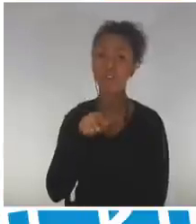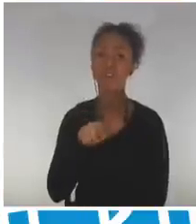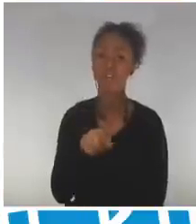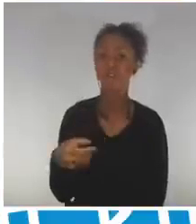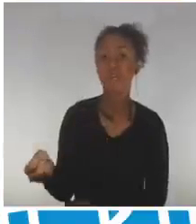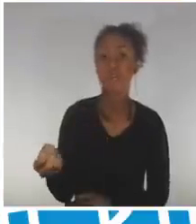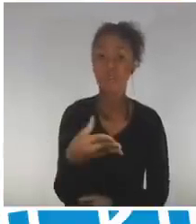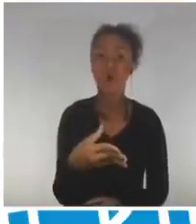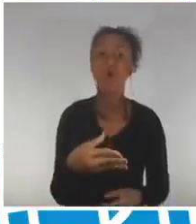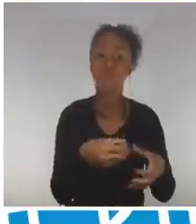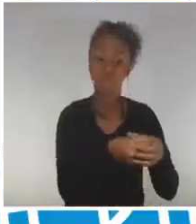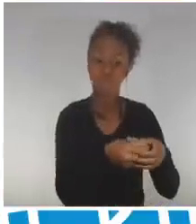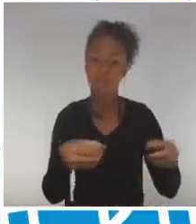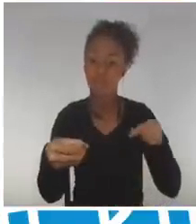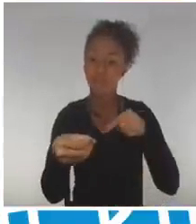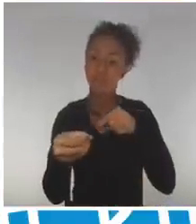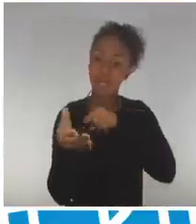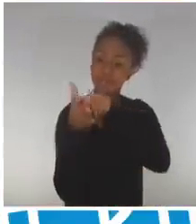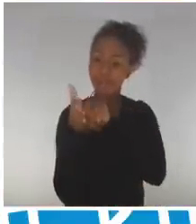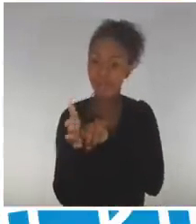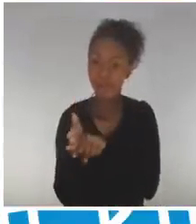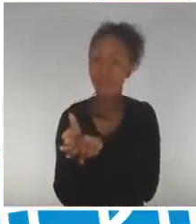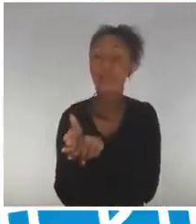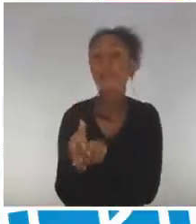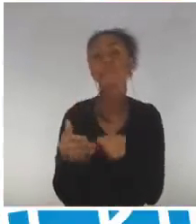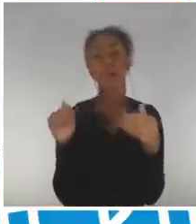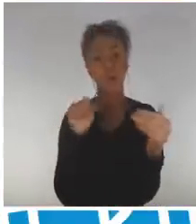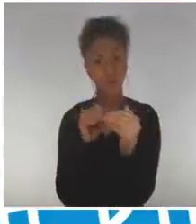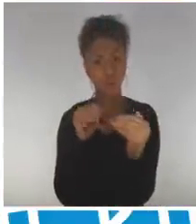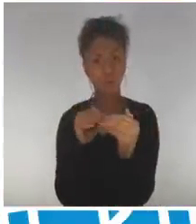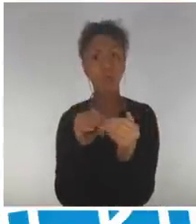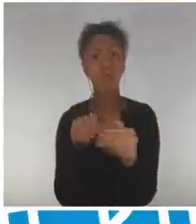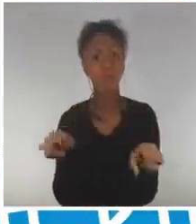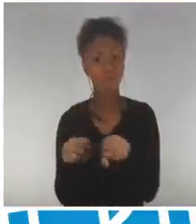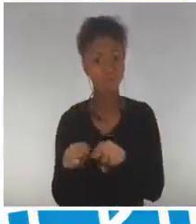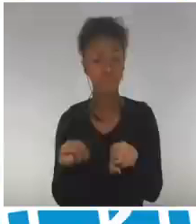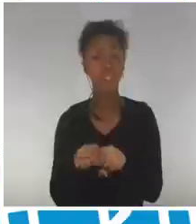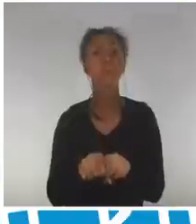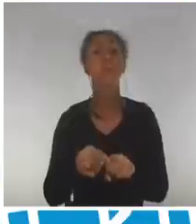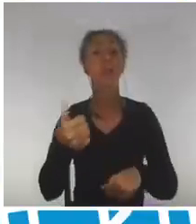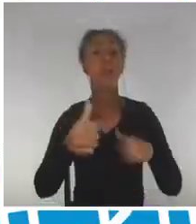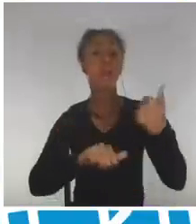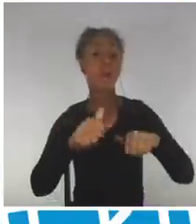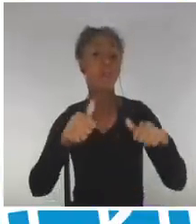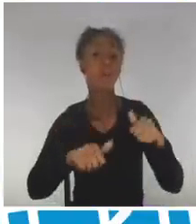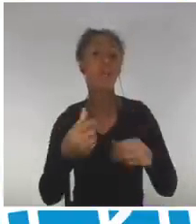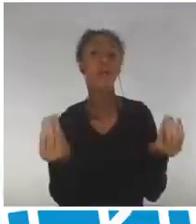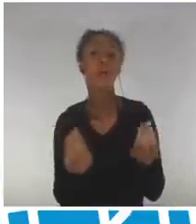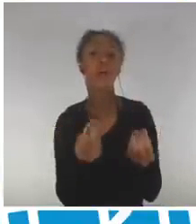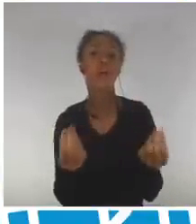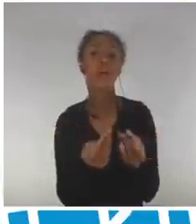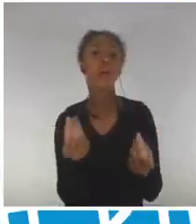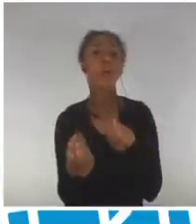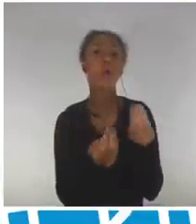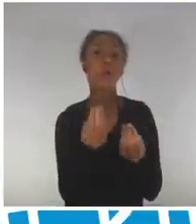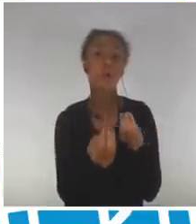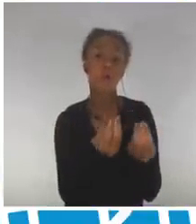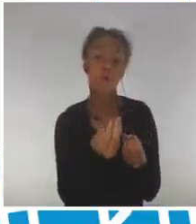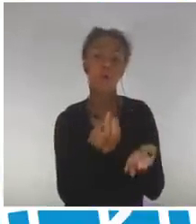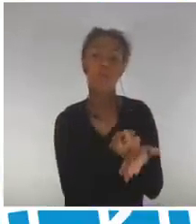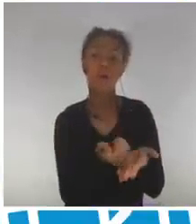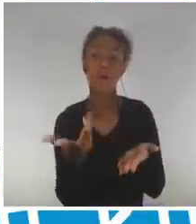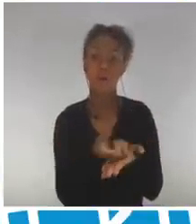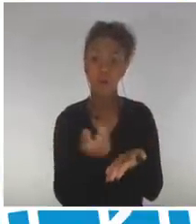aqui, né? E concordo inteiramente com a avaliação da alfabetização. Eu acho que esse é um ponto no 2º ano, além